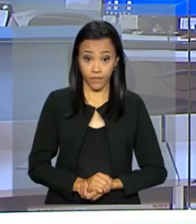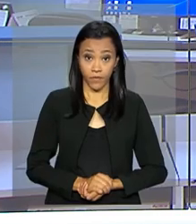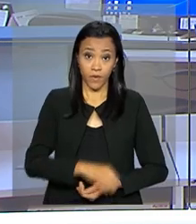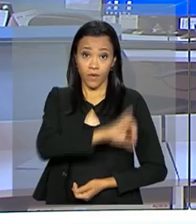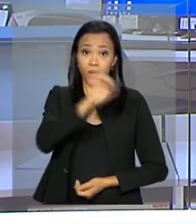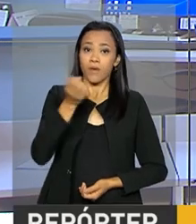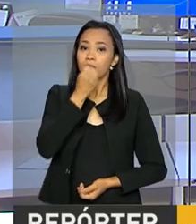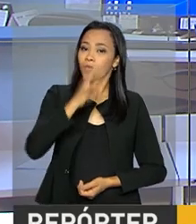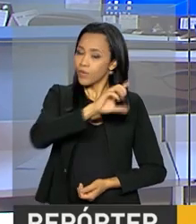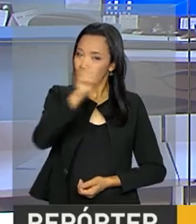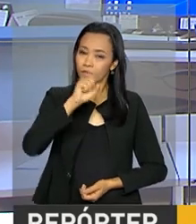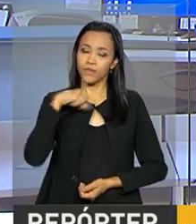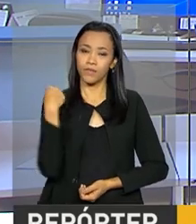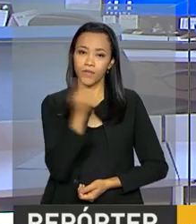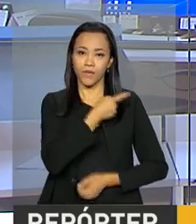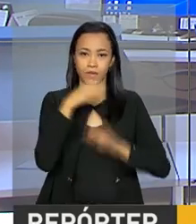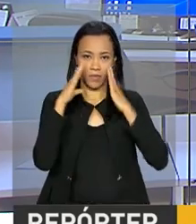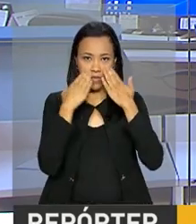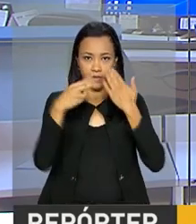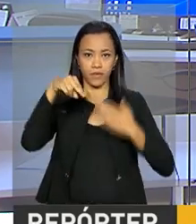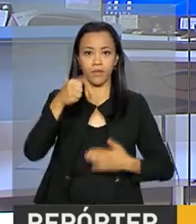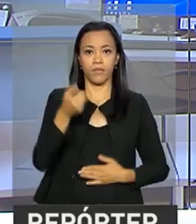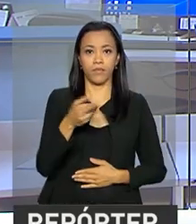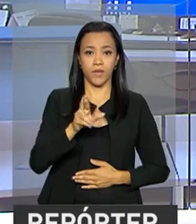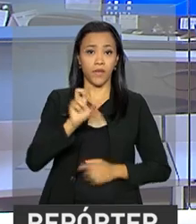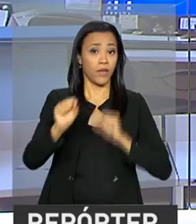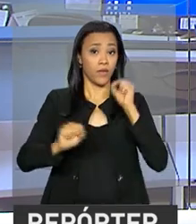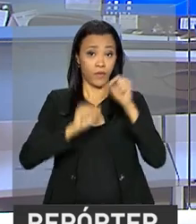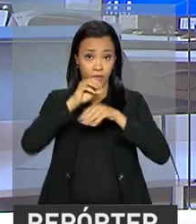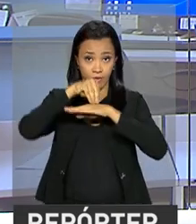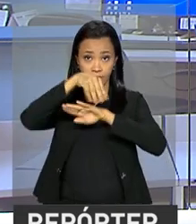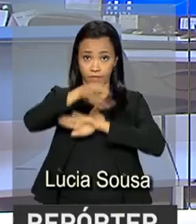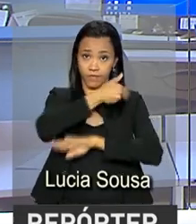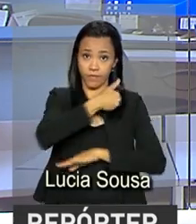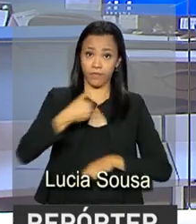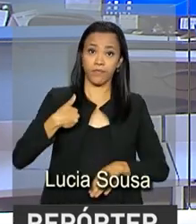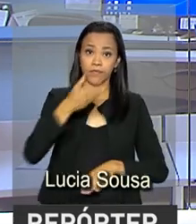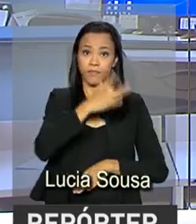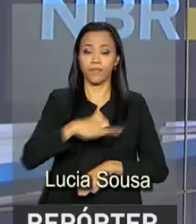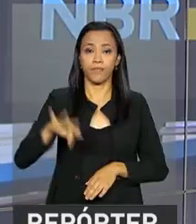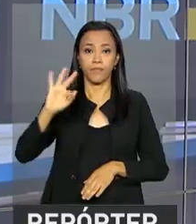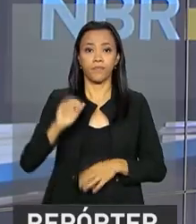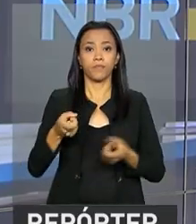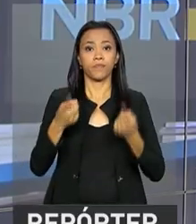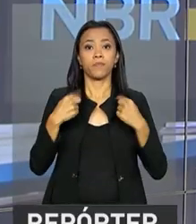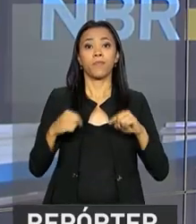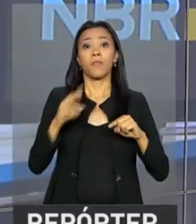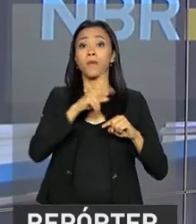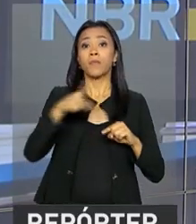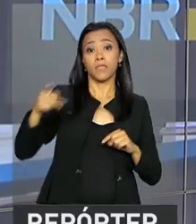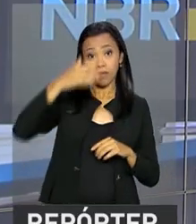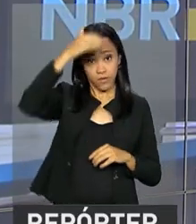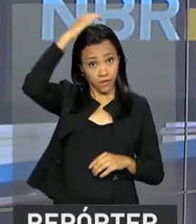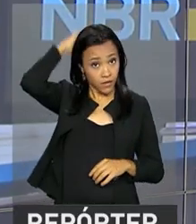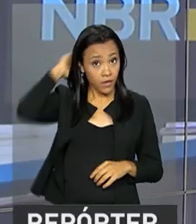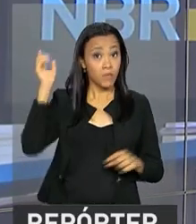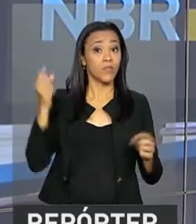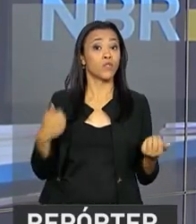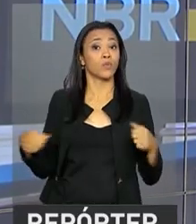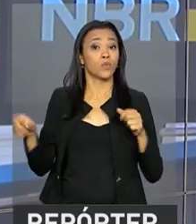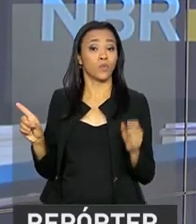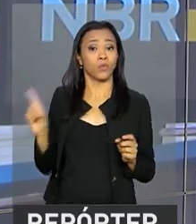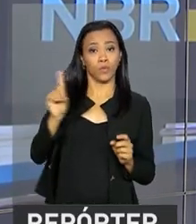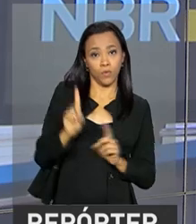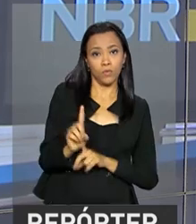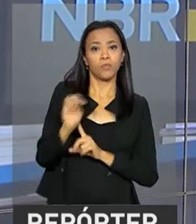Olá bom dia estamos de volta com repórter NBR e as notícias do governo federal o presidente Michel Temer e o ministro da